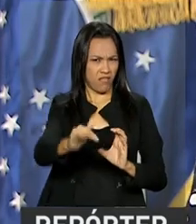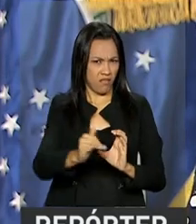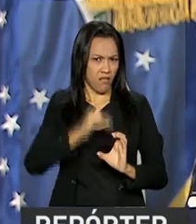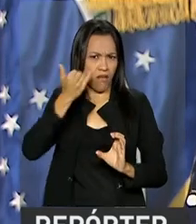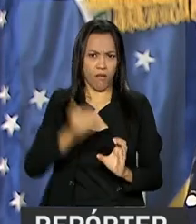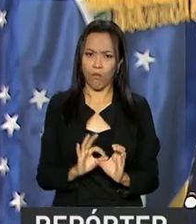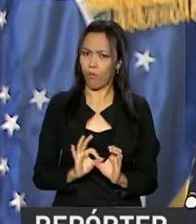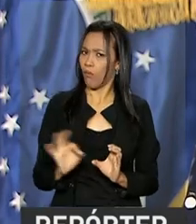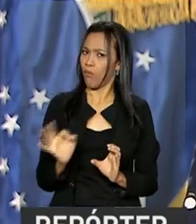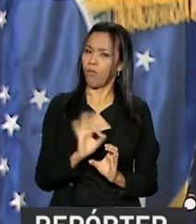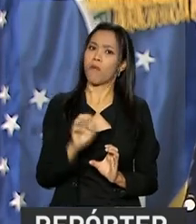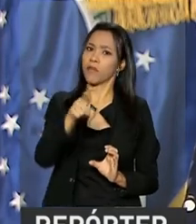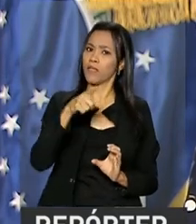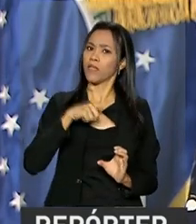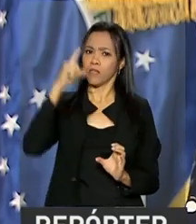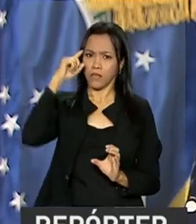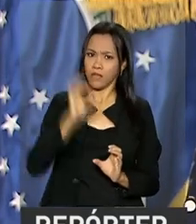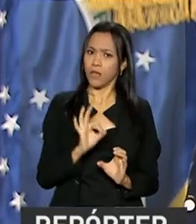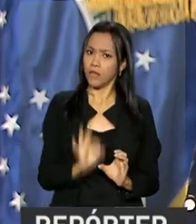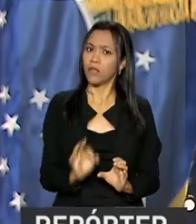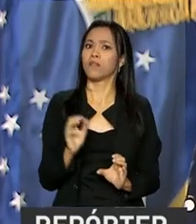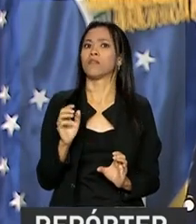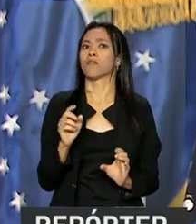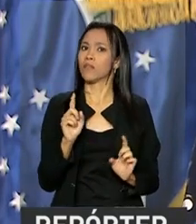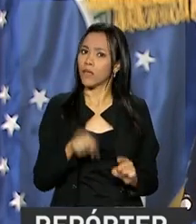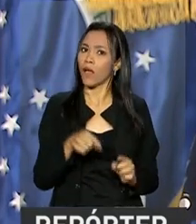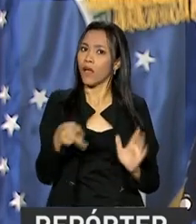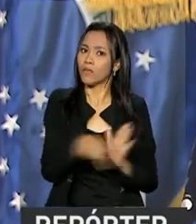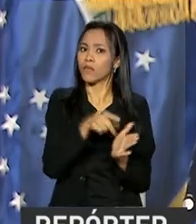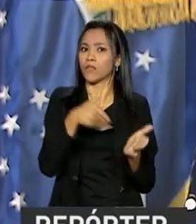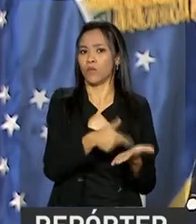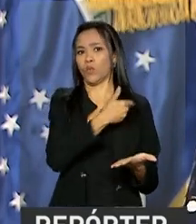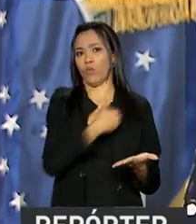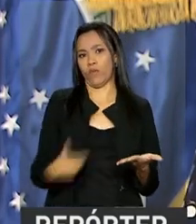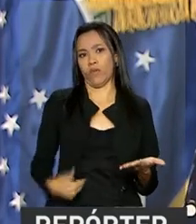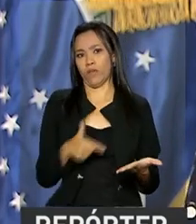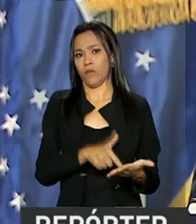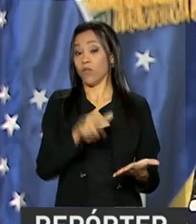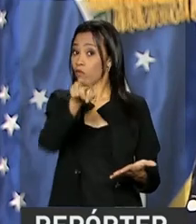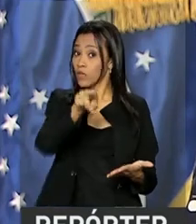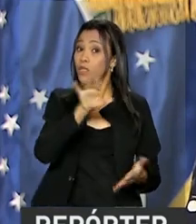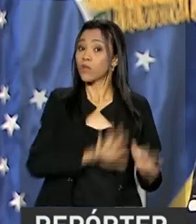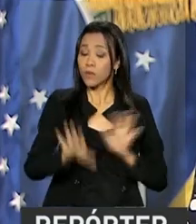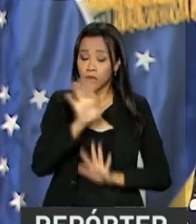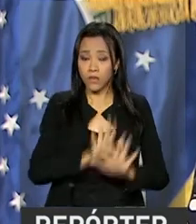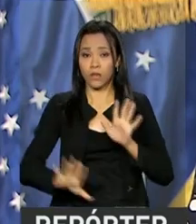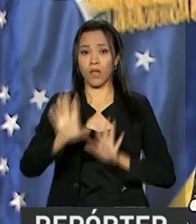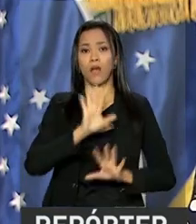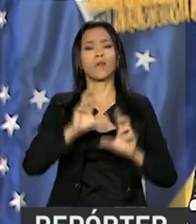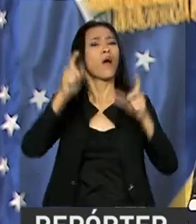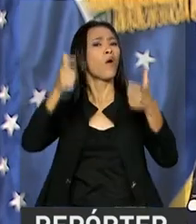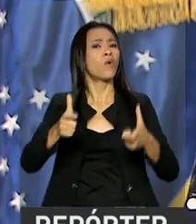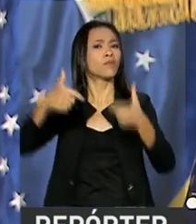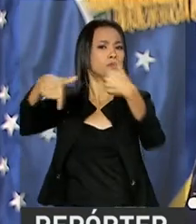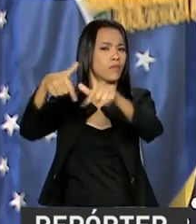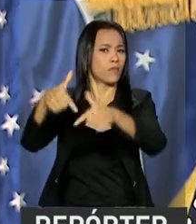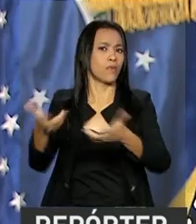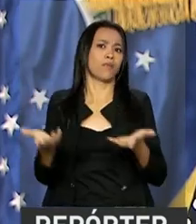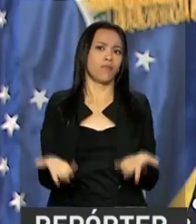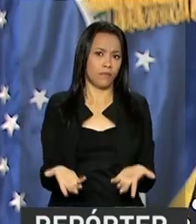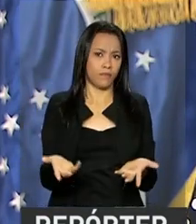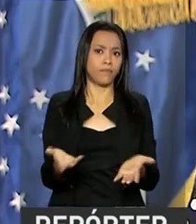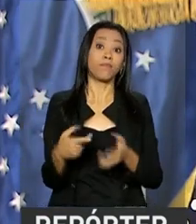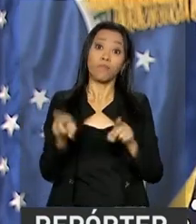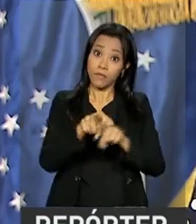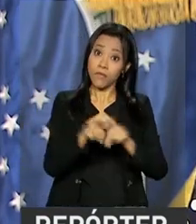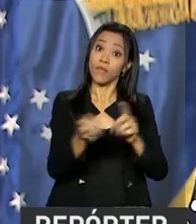é ter certeza de que recebeu alguma coisa do governo então esse tipo de cuidado a gente tem que ter um ambiente de trabalho ea gente tem que